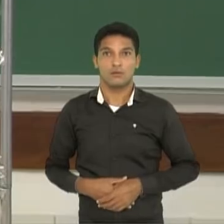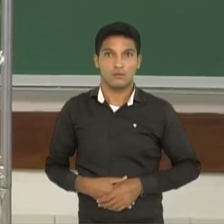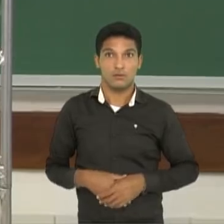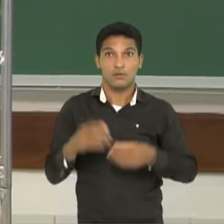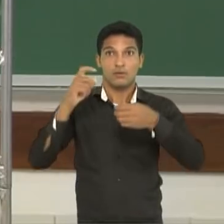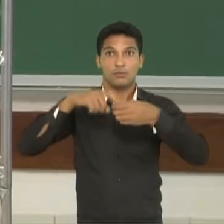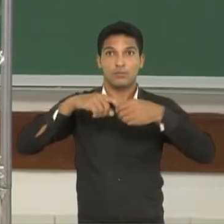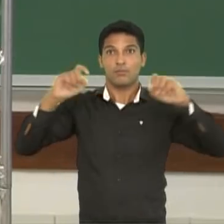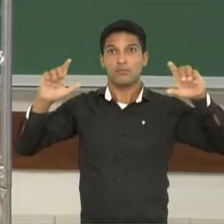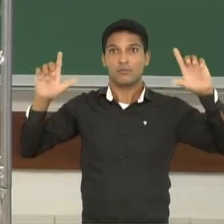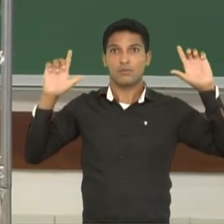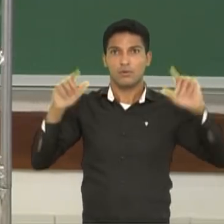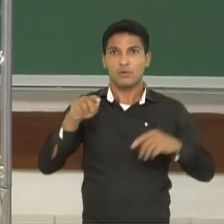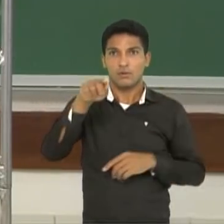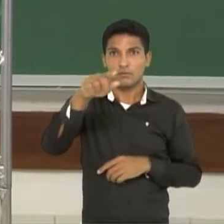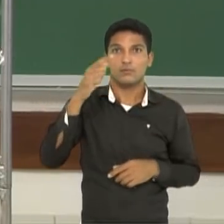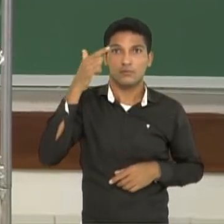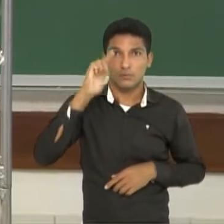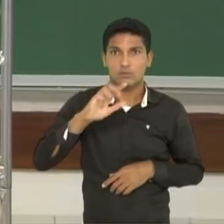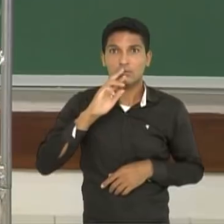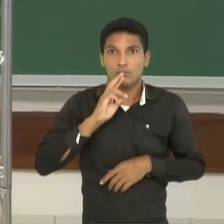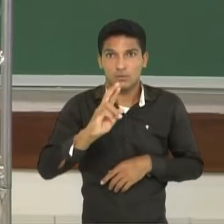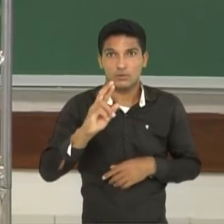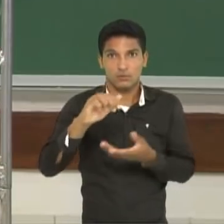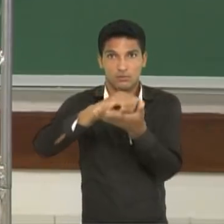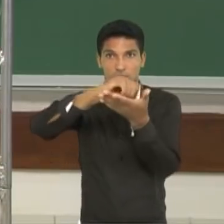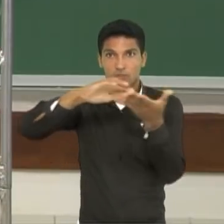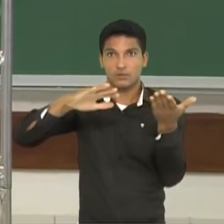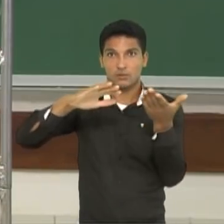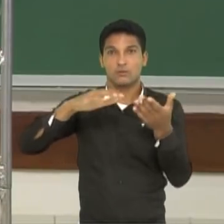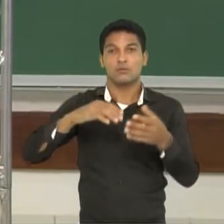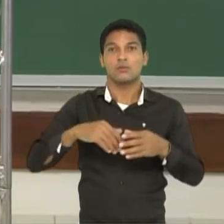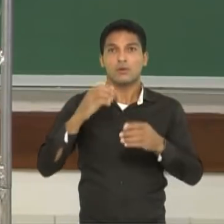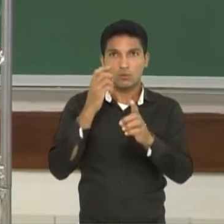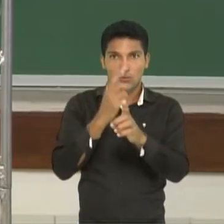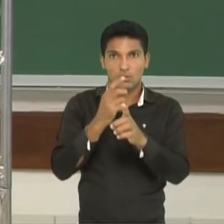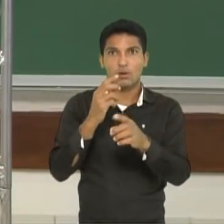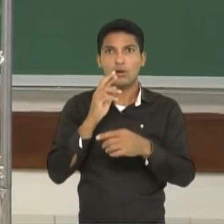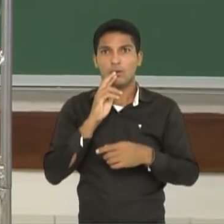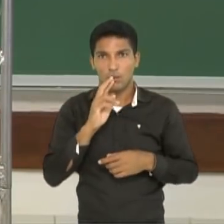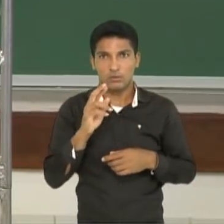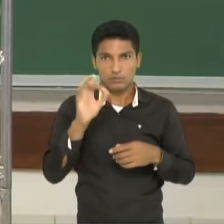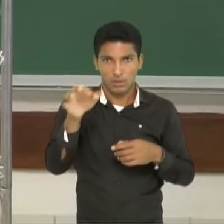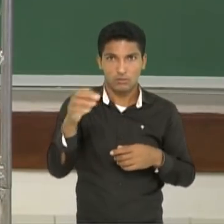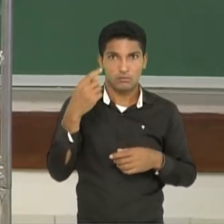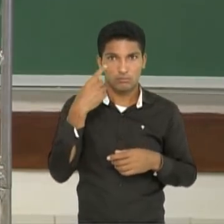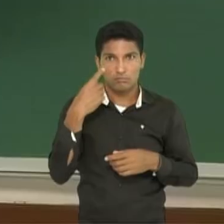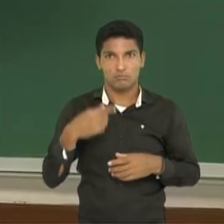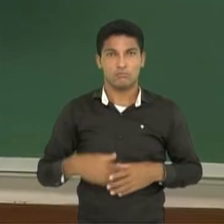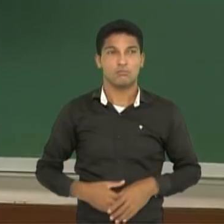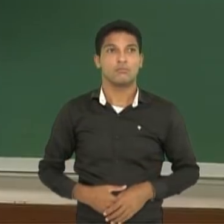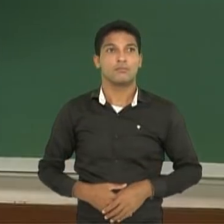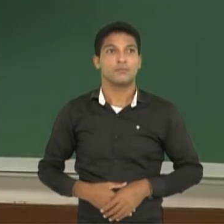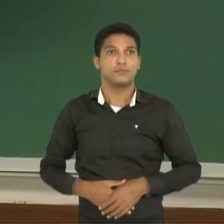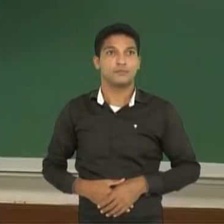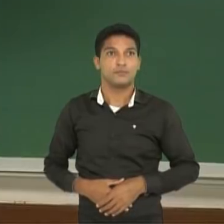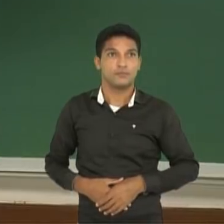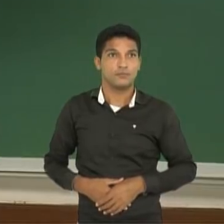Já voltamos aí. Conseguiu responder o nosso exercício? Né? Encontrou qual é a melhor alternativa? Vamos dar uma corrigida